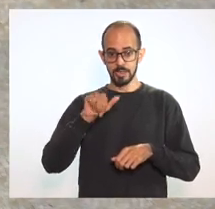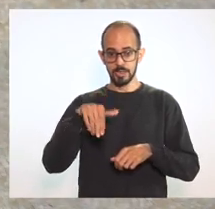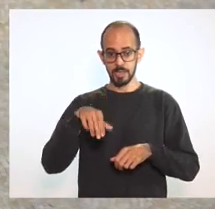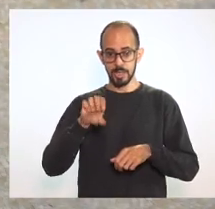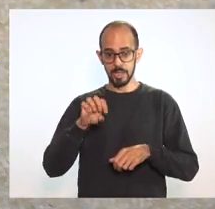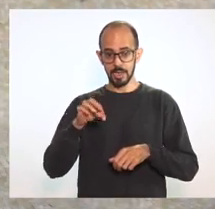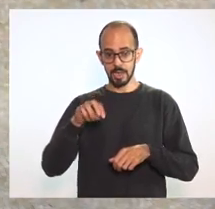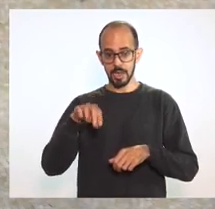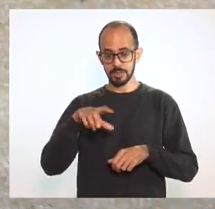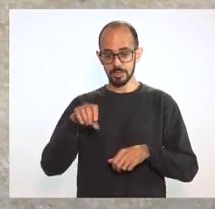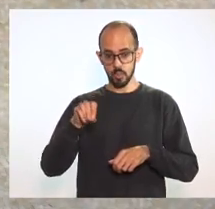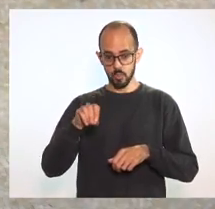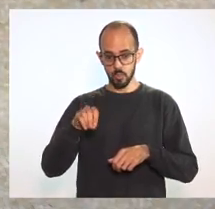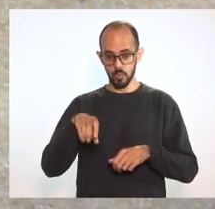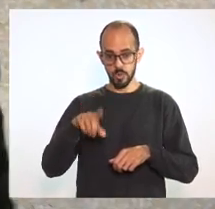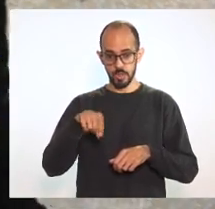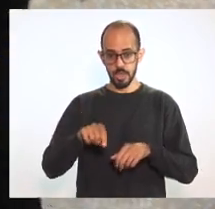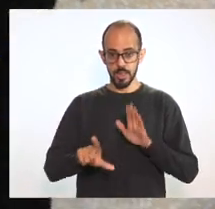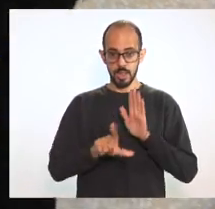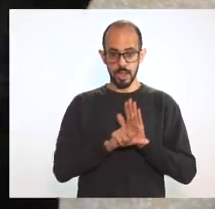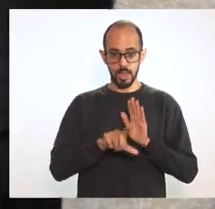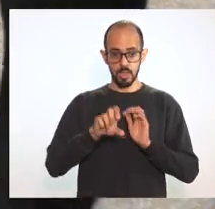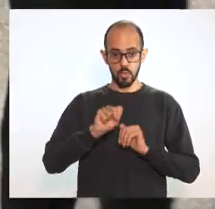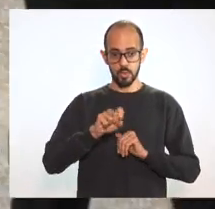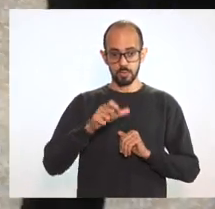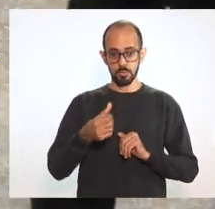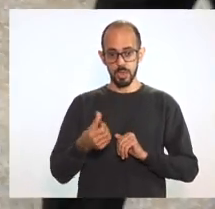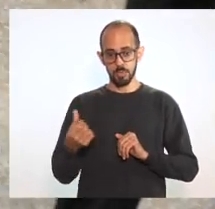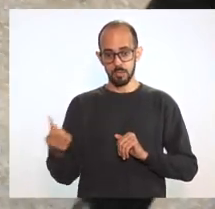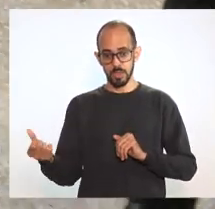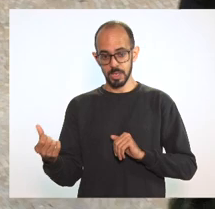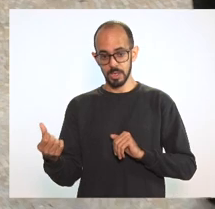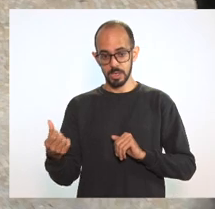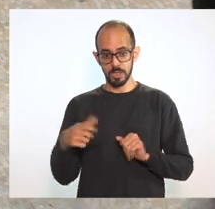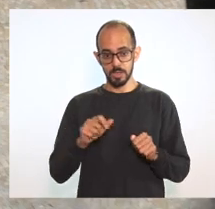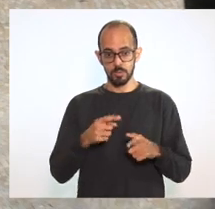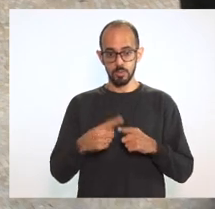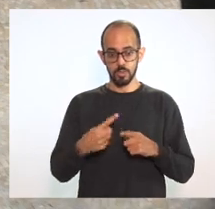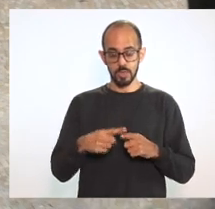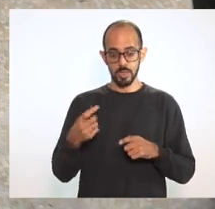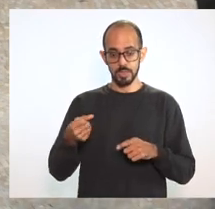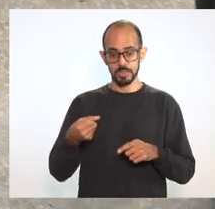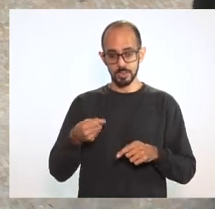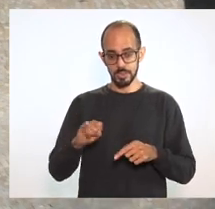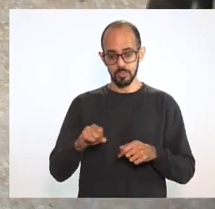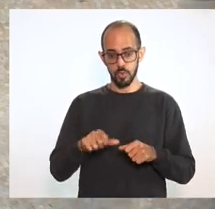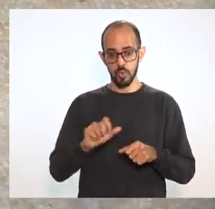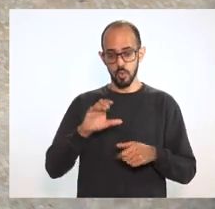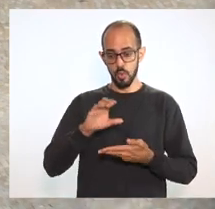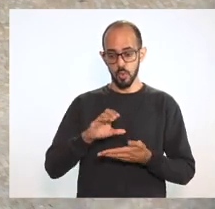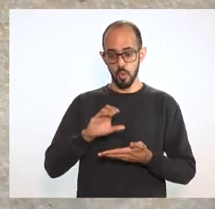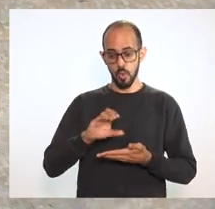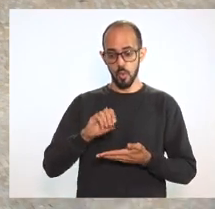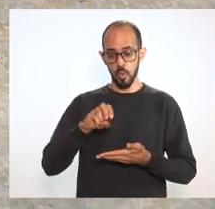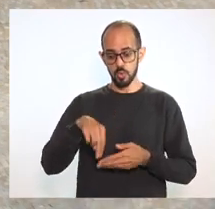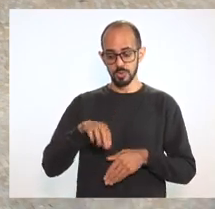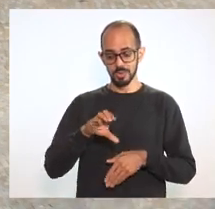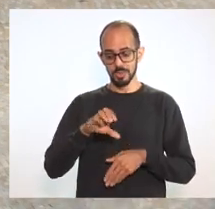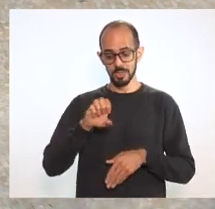a concessão foge do escopo proposto do projeto original, que a proposta é alienação e não